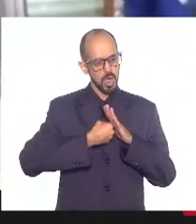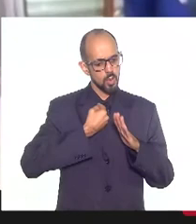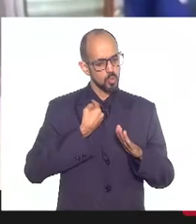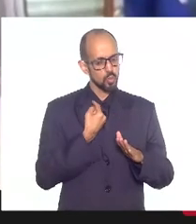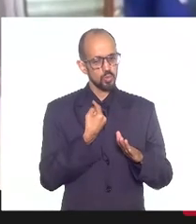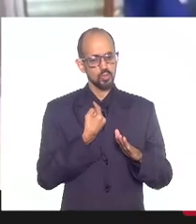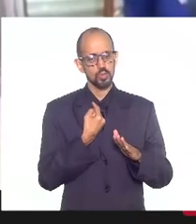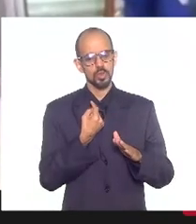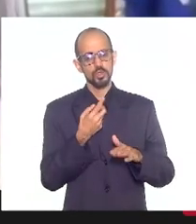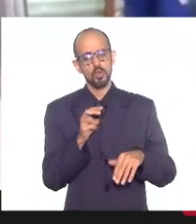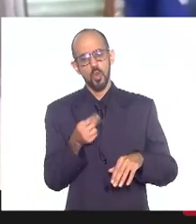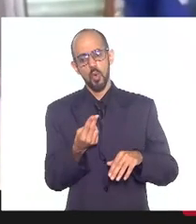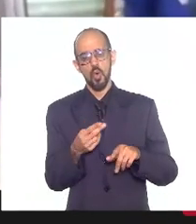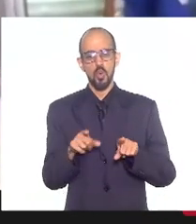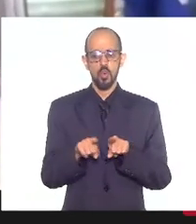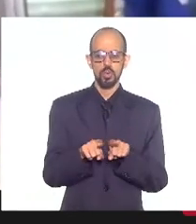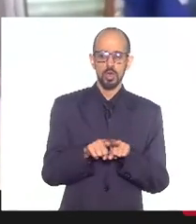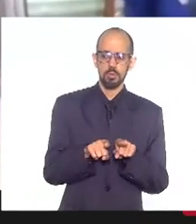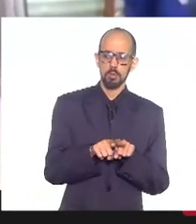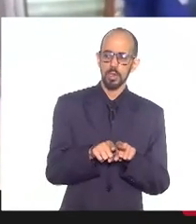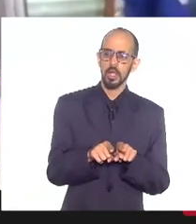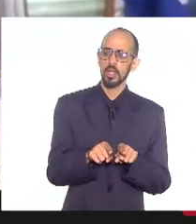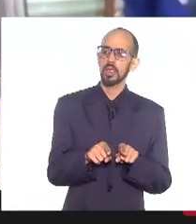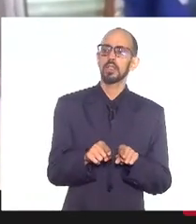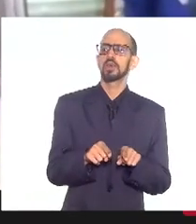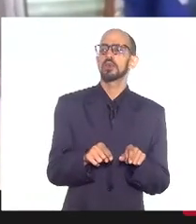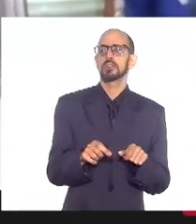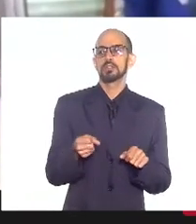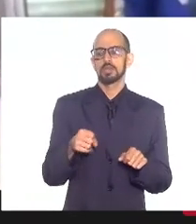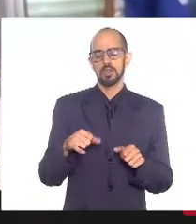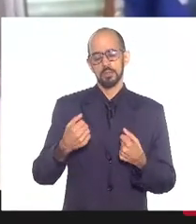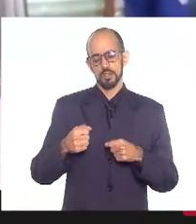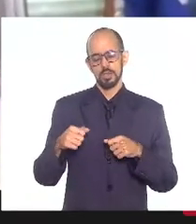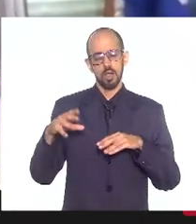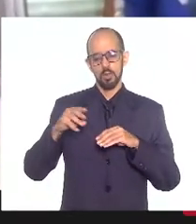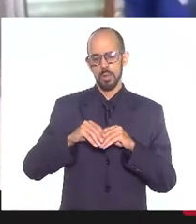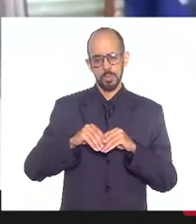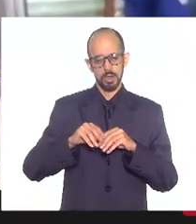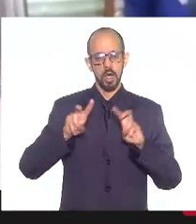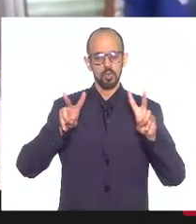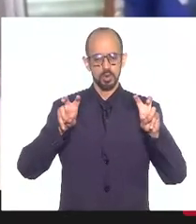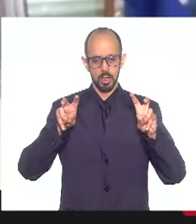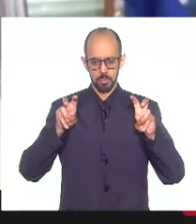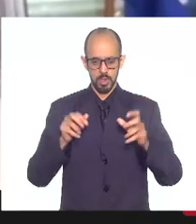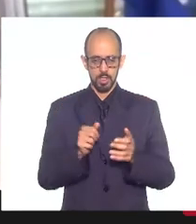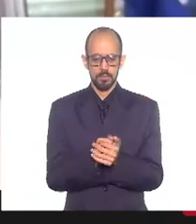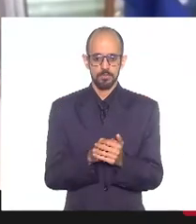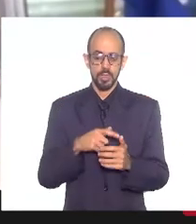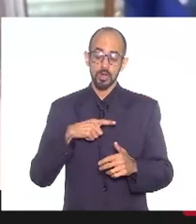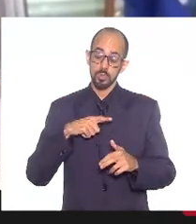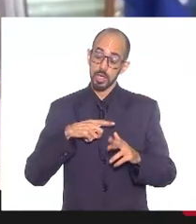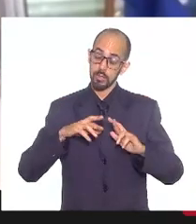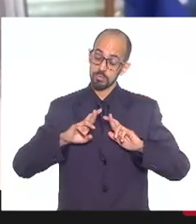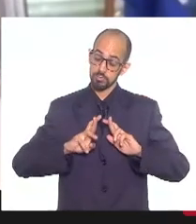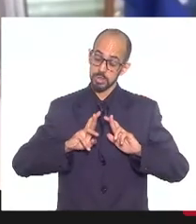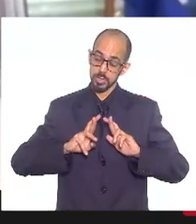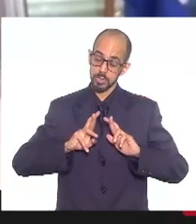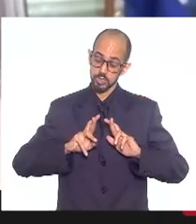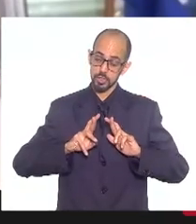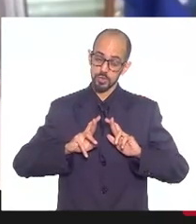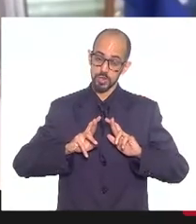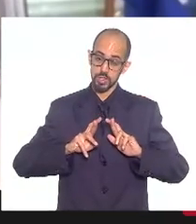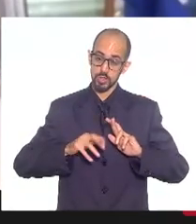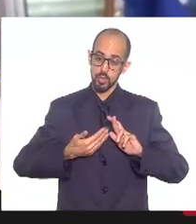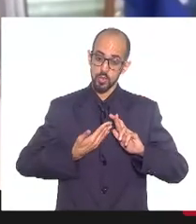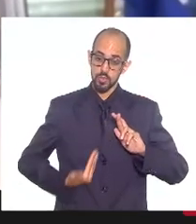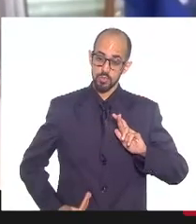ou considerações que tenham a ser feitas em relação ao tema. Tenho expectativa que tenha certeza que o governo do Estado